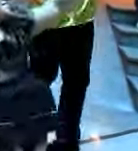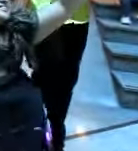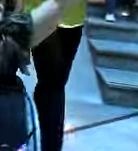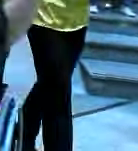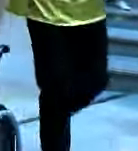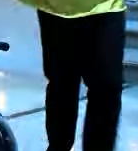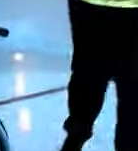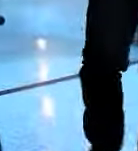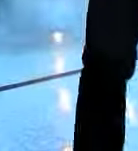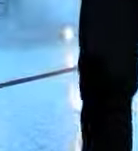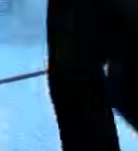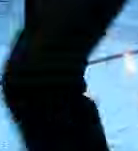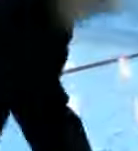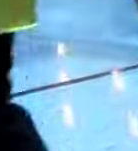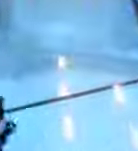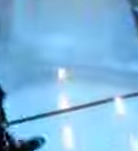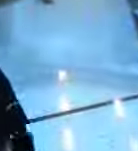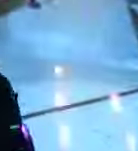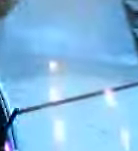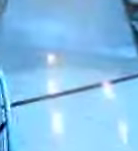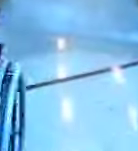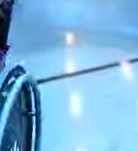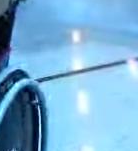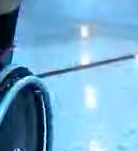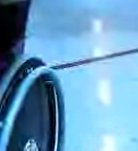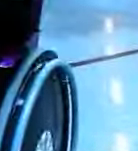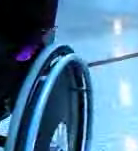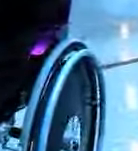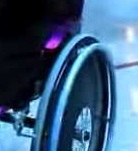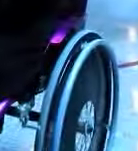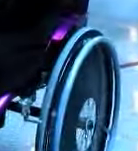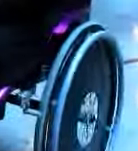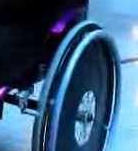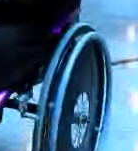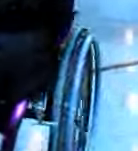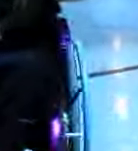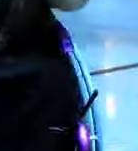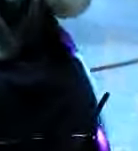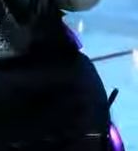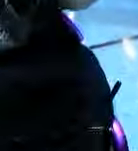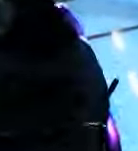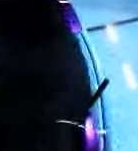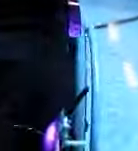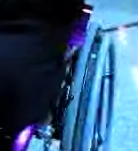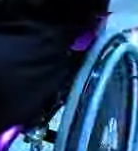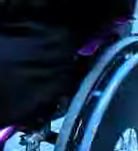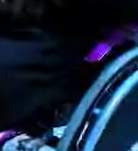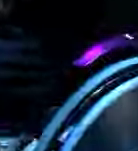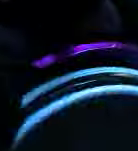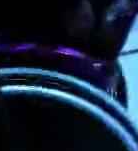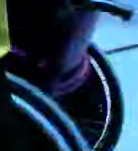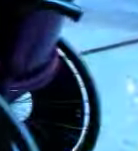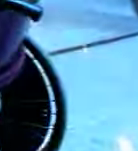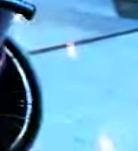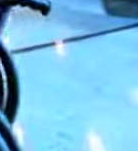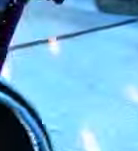Homem sem deficiência, com blusa dourada, dança com uma mulher em cadeiras de rodas, vestida de preto e detalhes dourados.